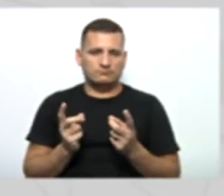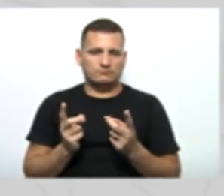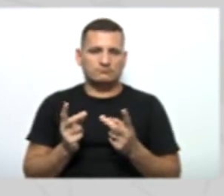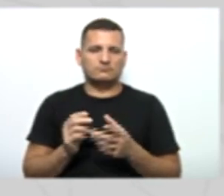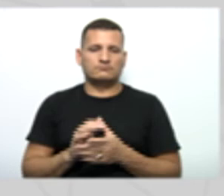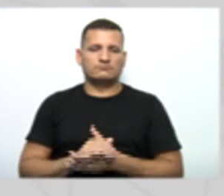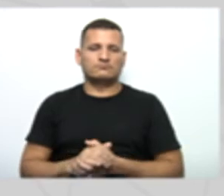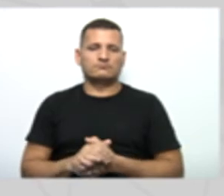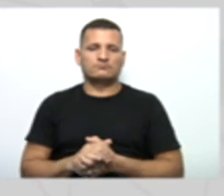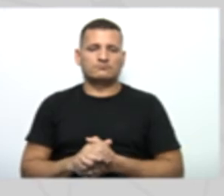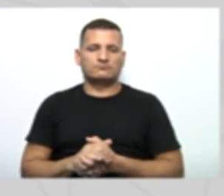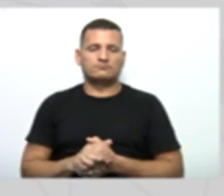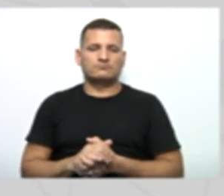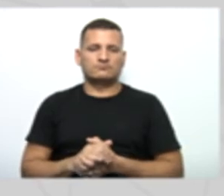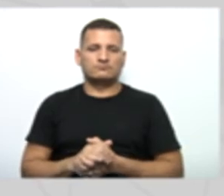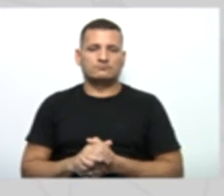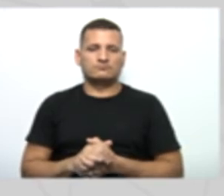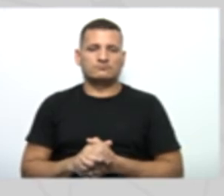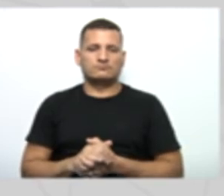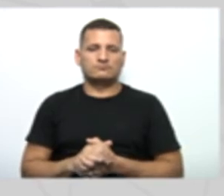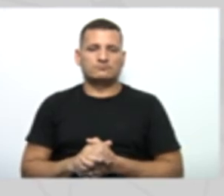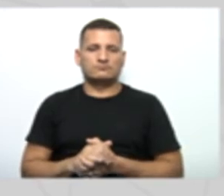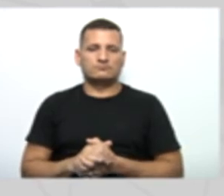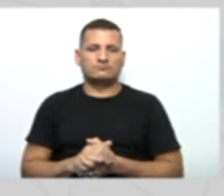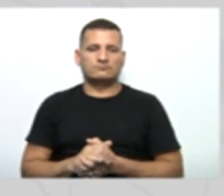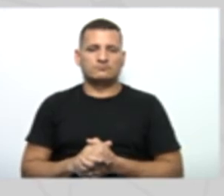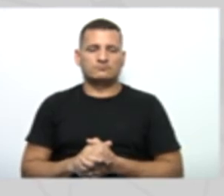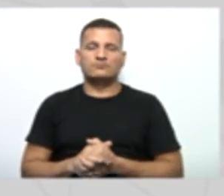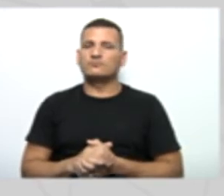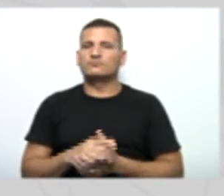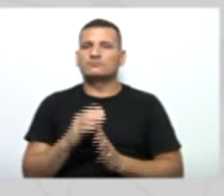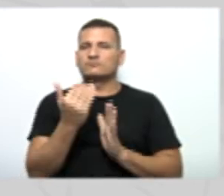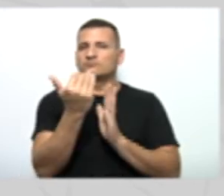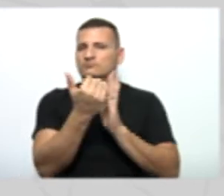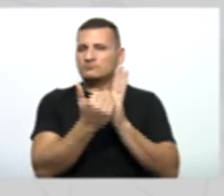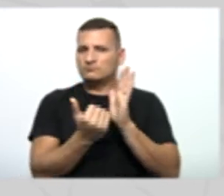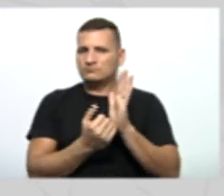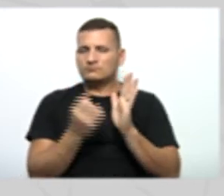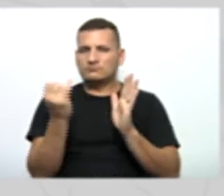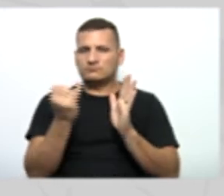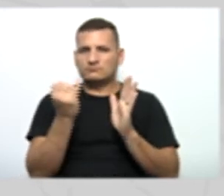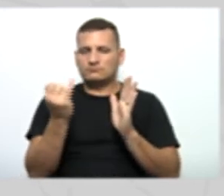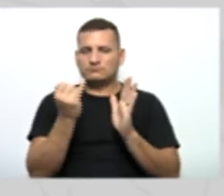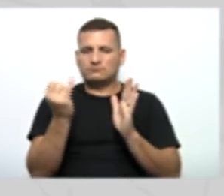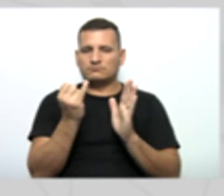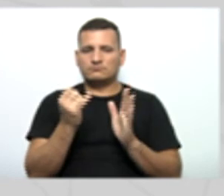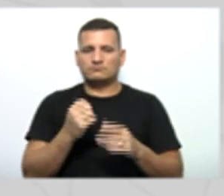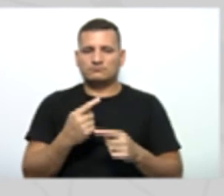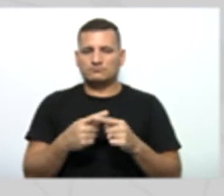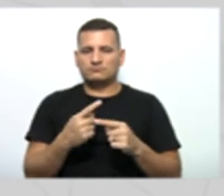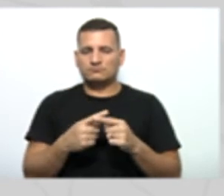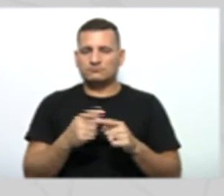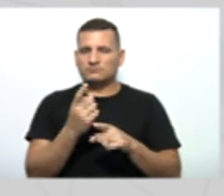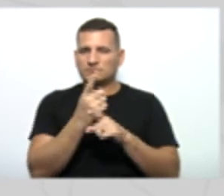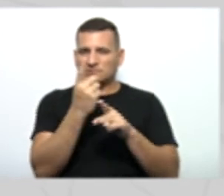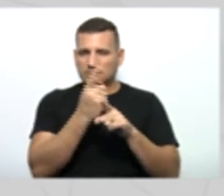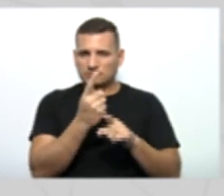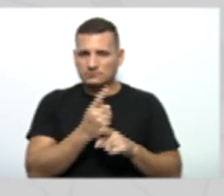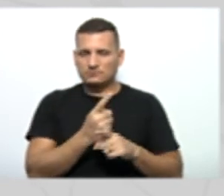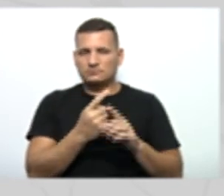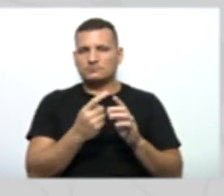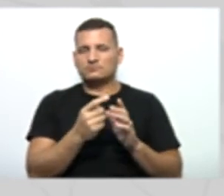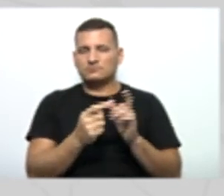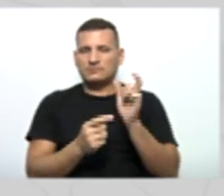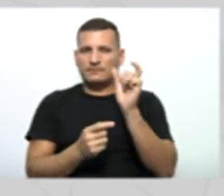identificou. Olha aí, gente, ó, isso é muito importante. Porque, ó, para identificar essas classes